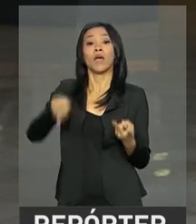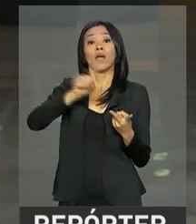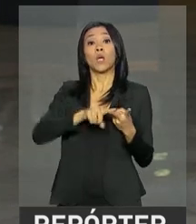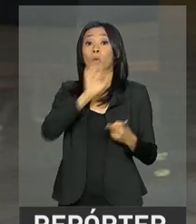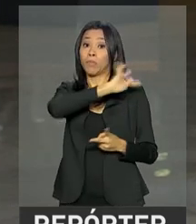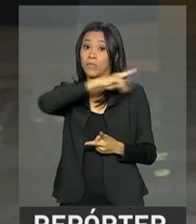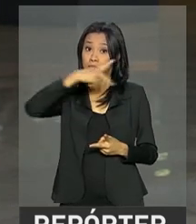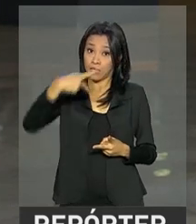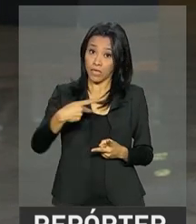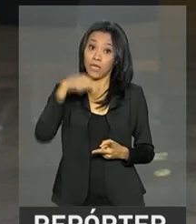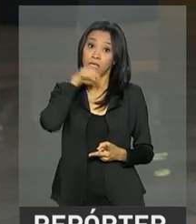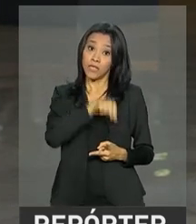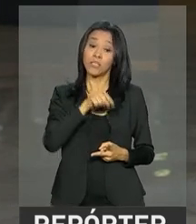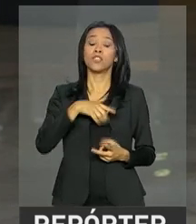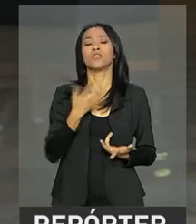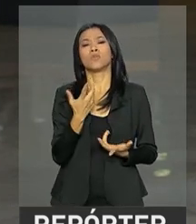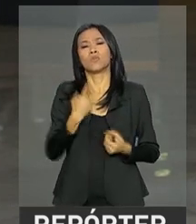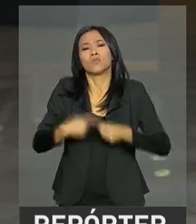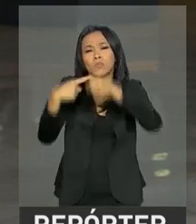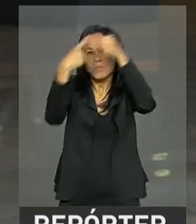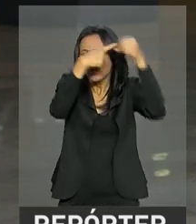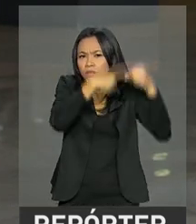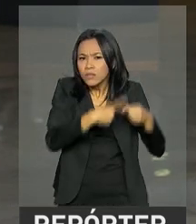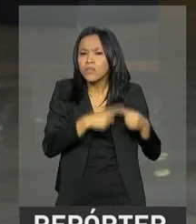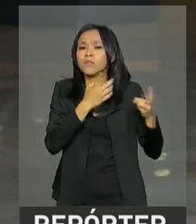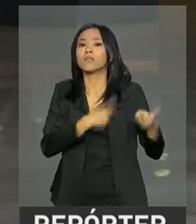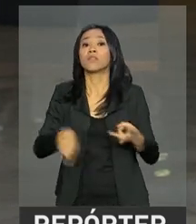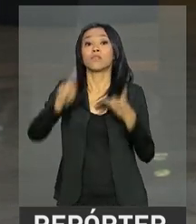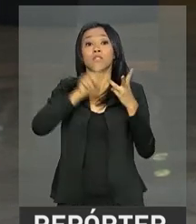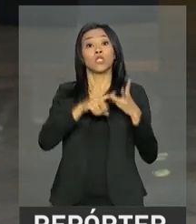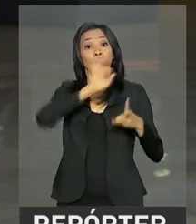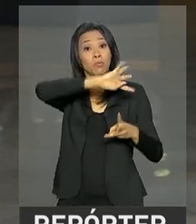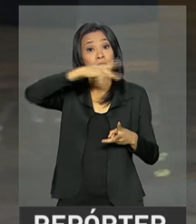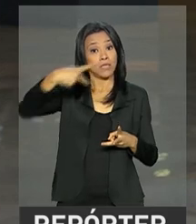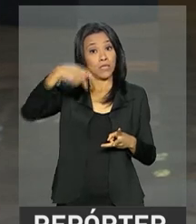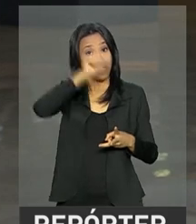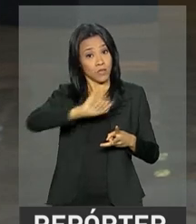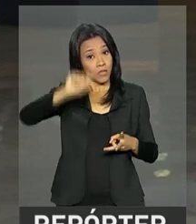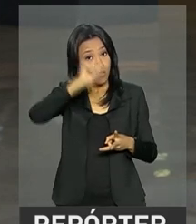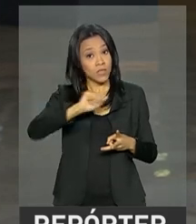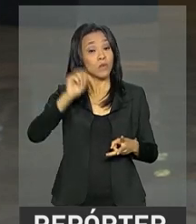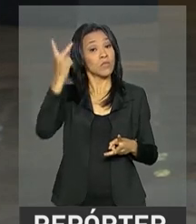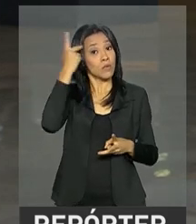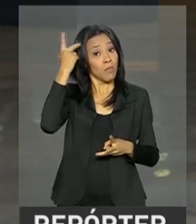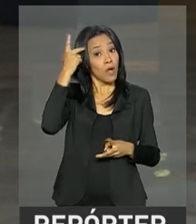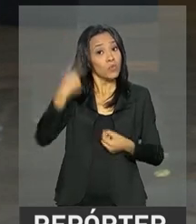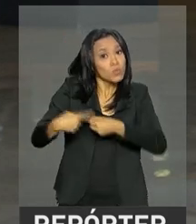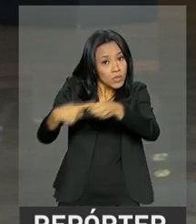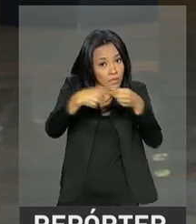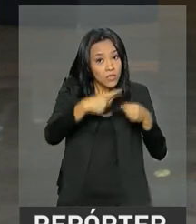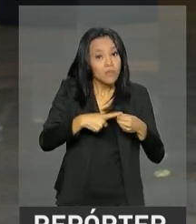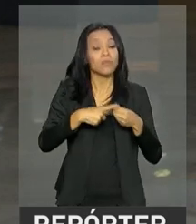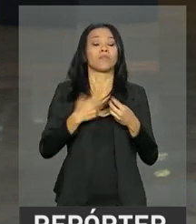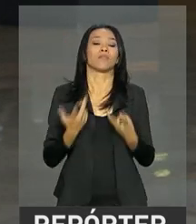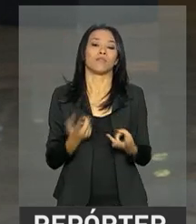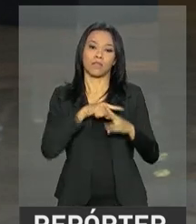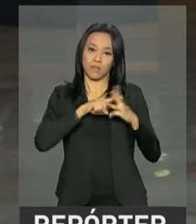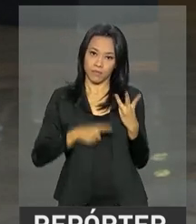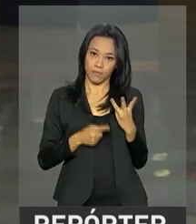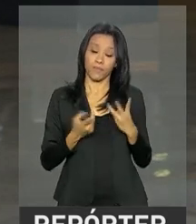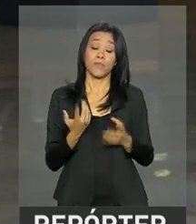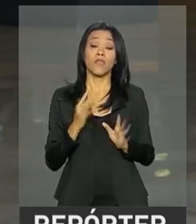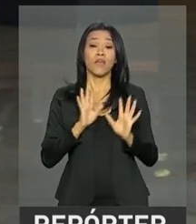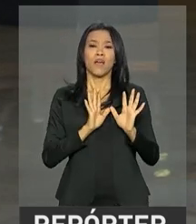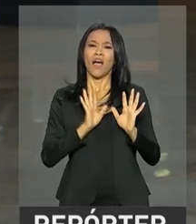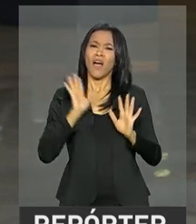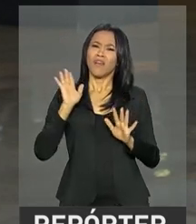dos municípios do ademir harold eo presidente da associação paulista de municípios carlos alberto cruz filho no final da